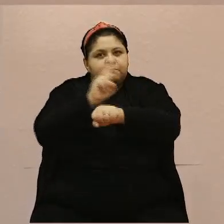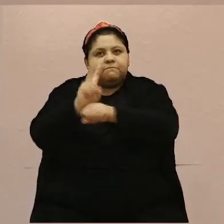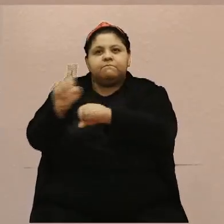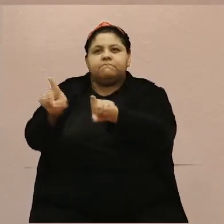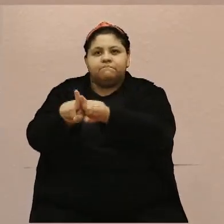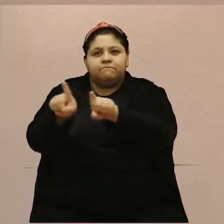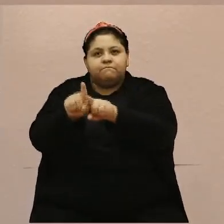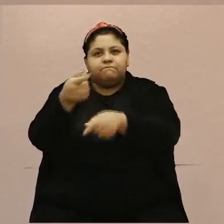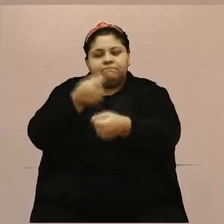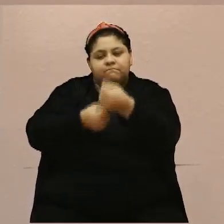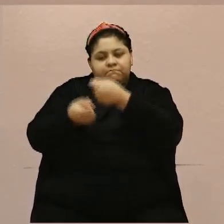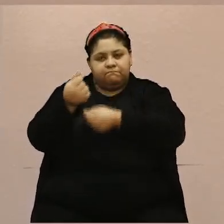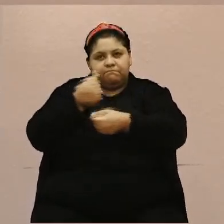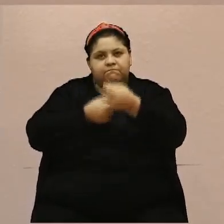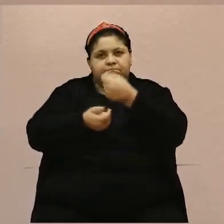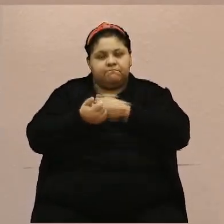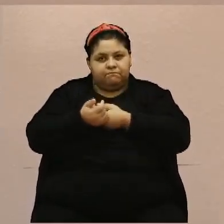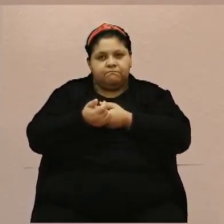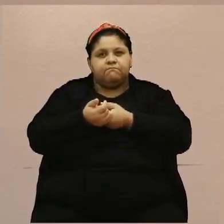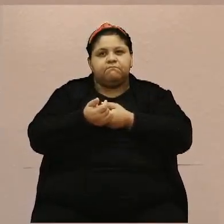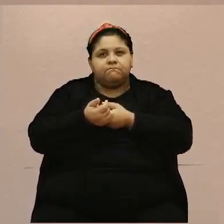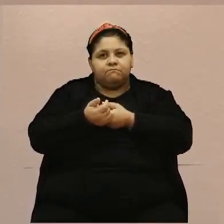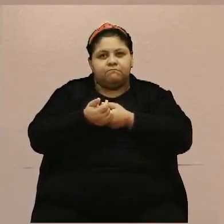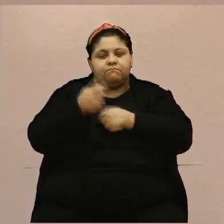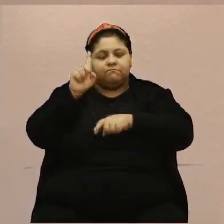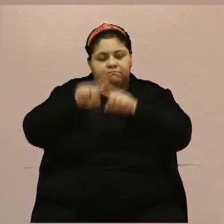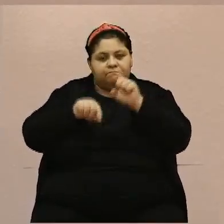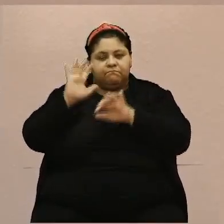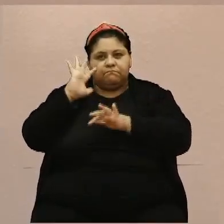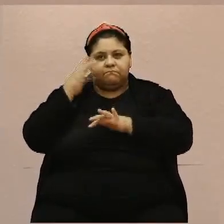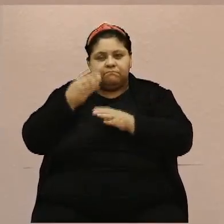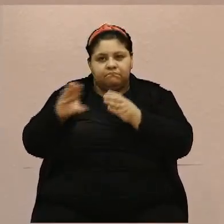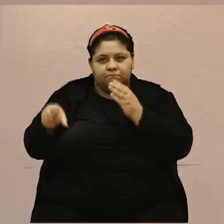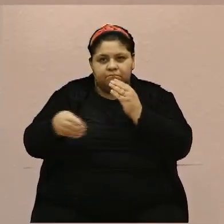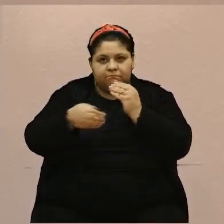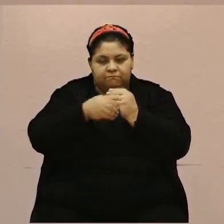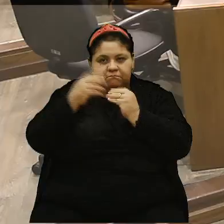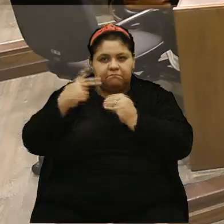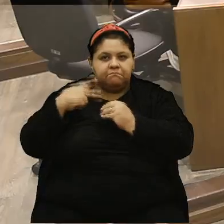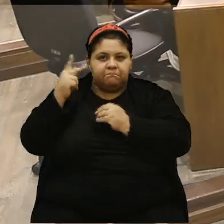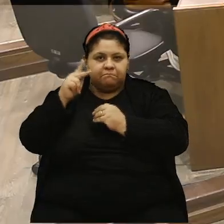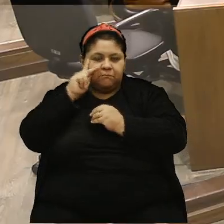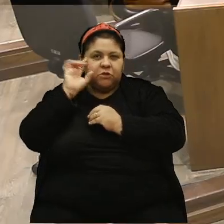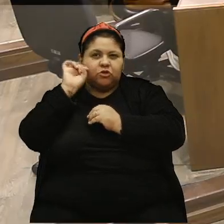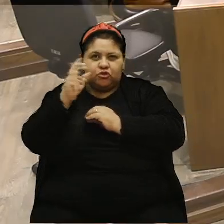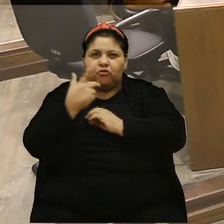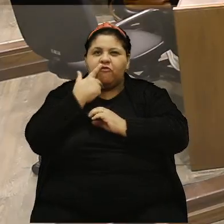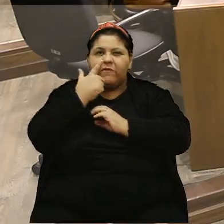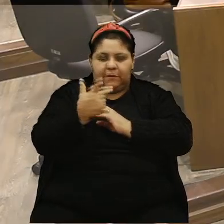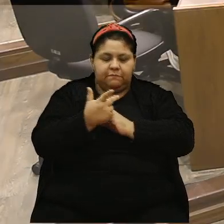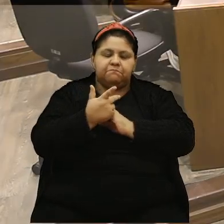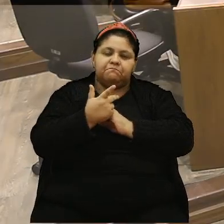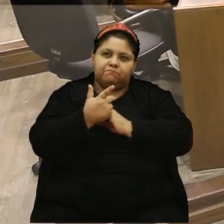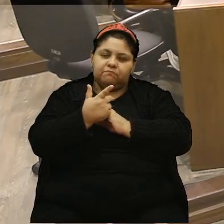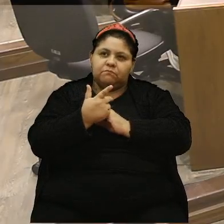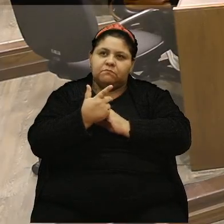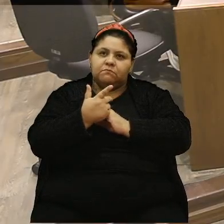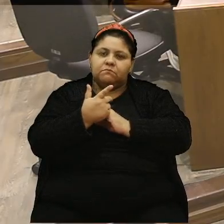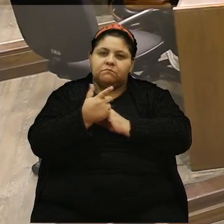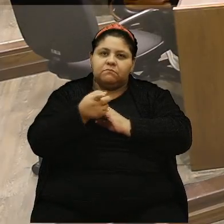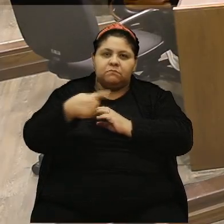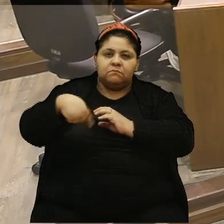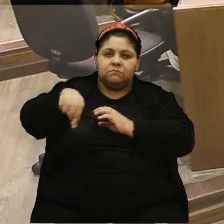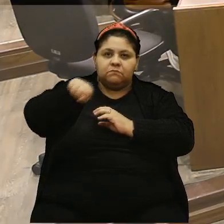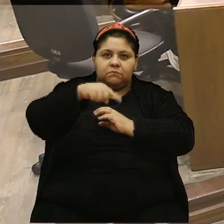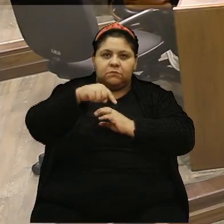na administração pública para que as coisas aconteçam. Seu à parte, vereador Libar. Eu só queria destacar uma situação que